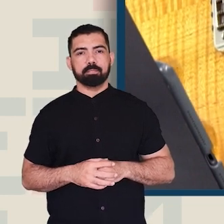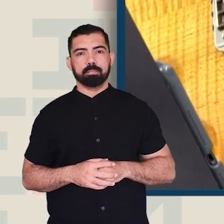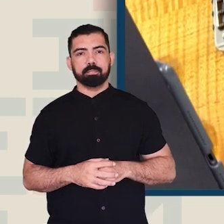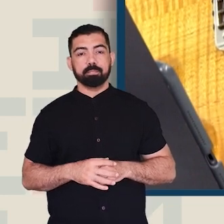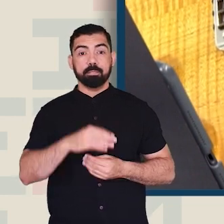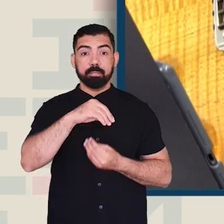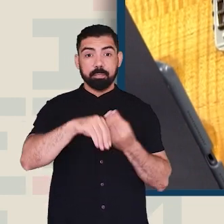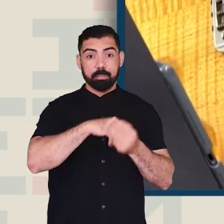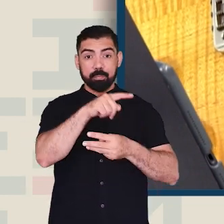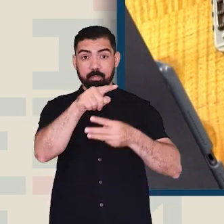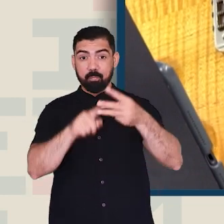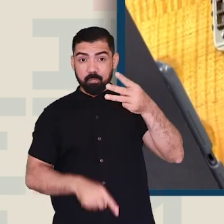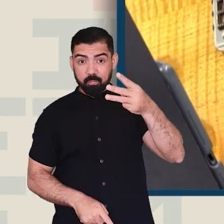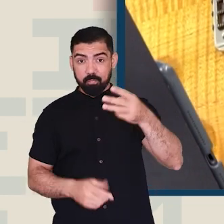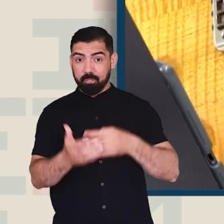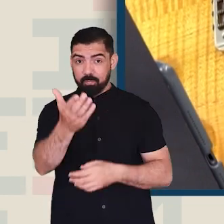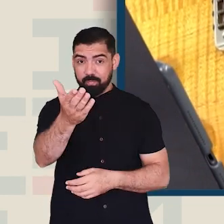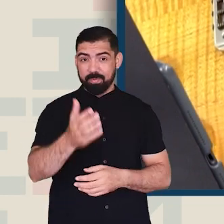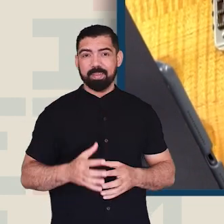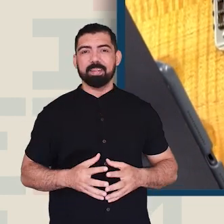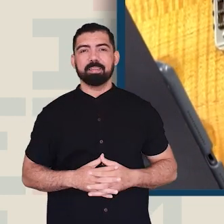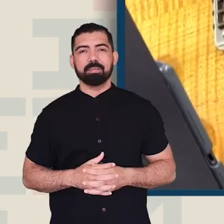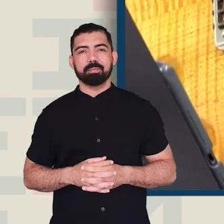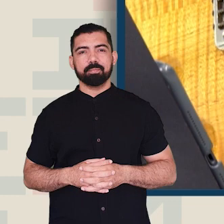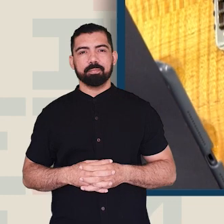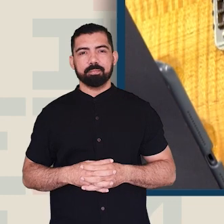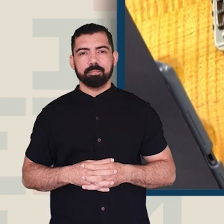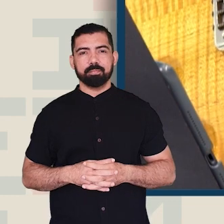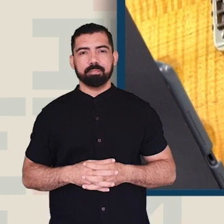Vou misturar os três agora.